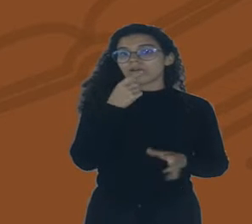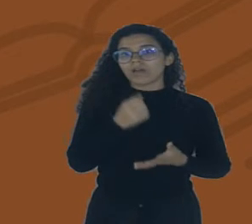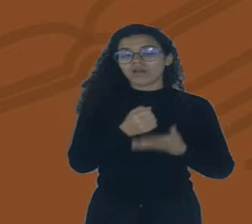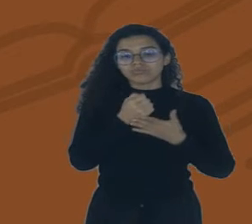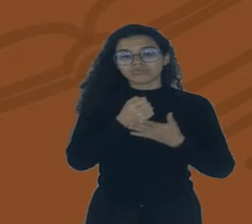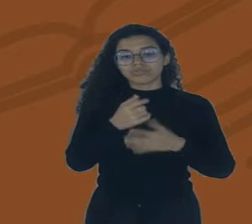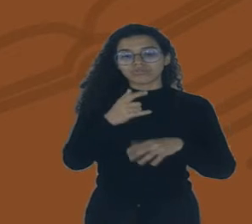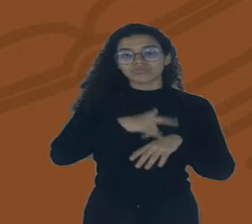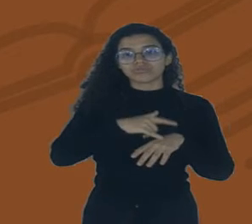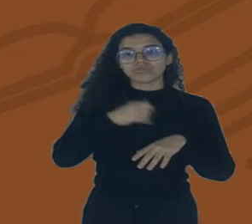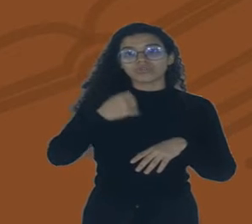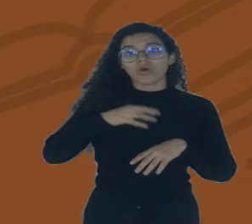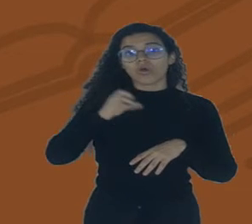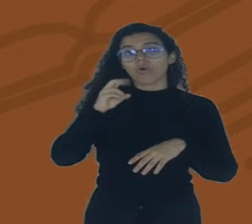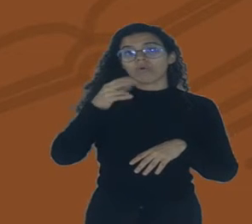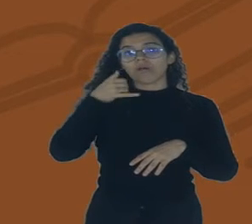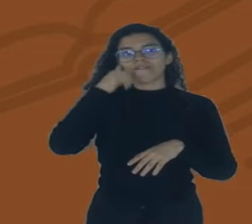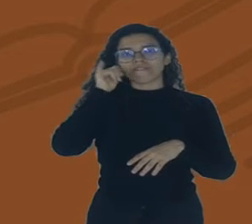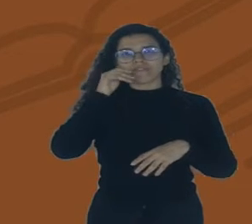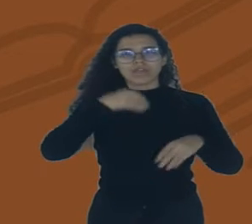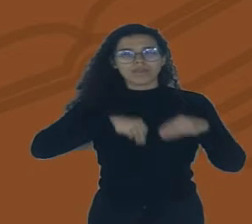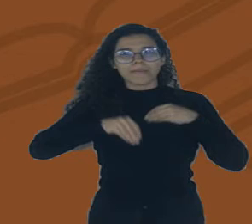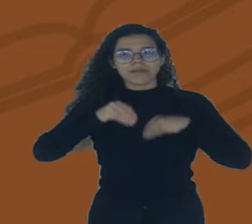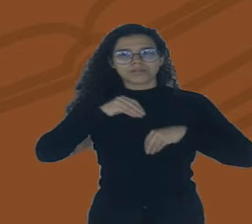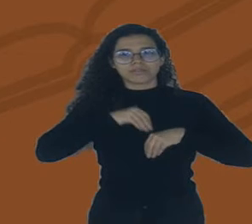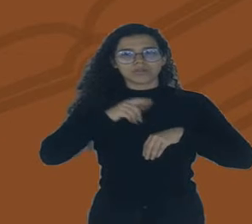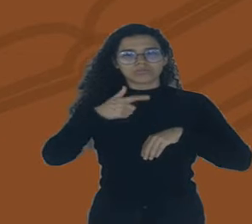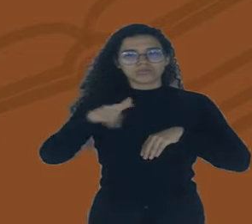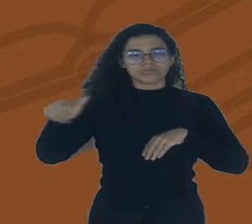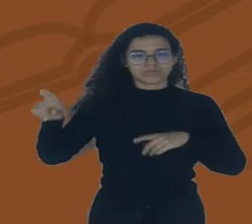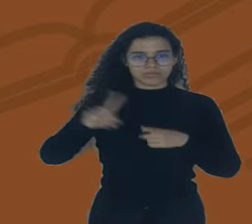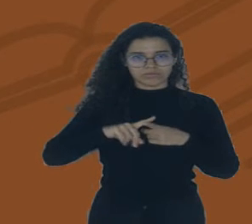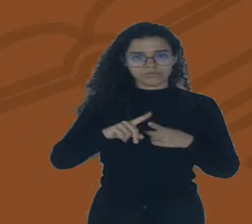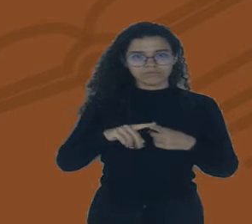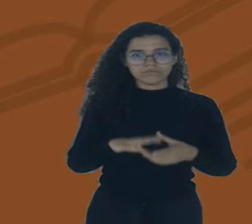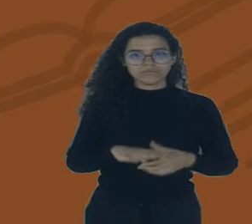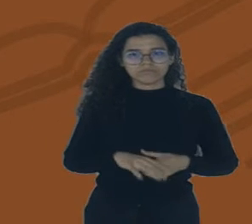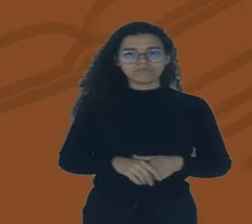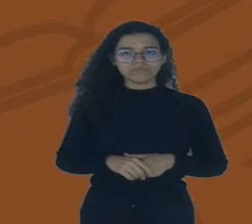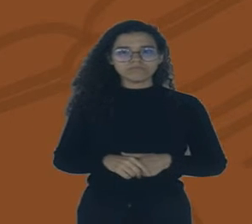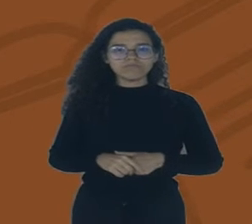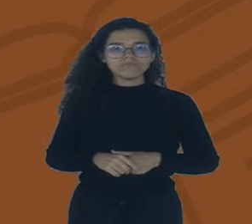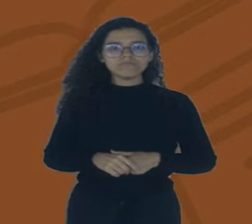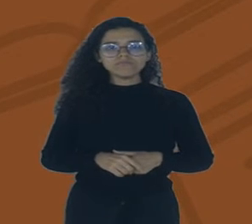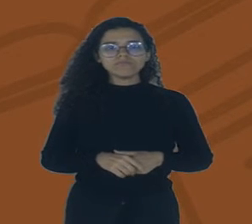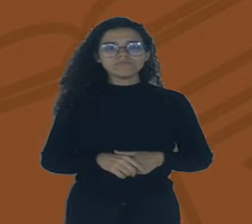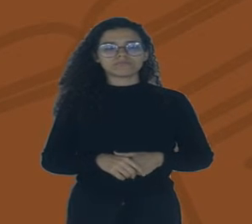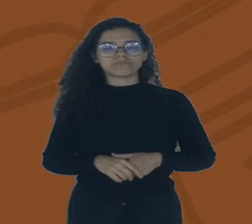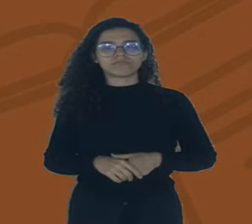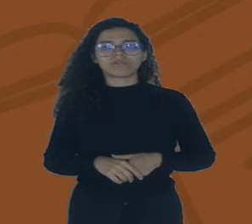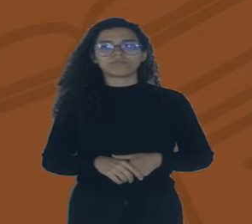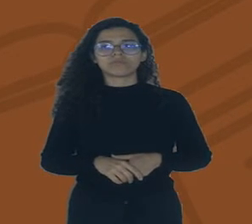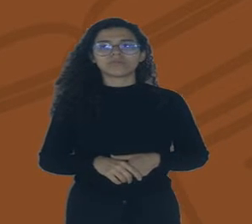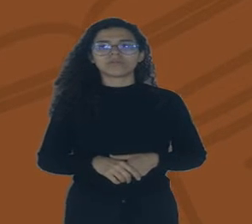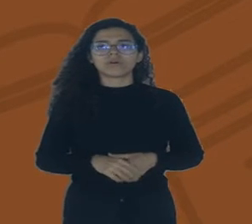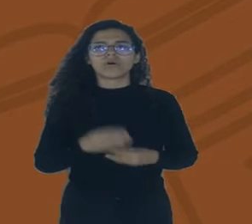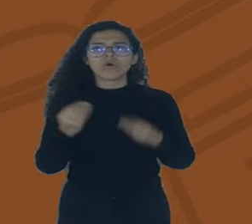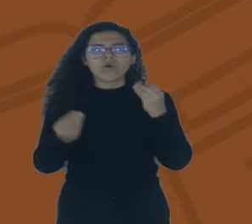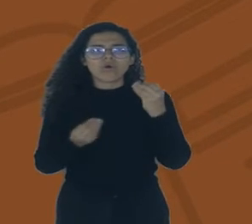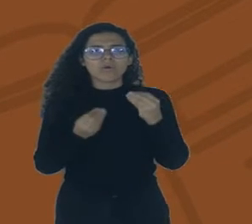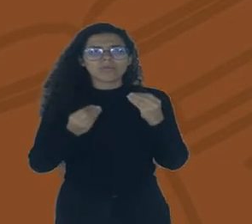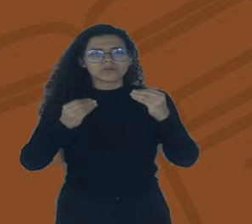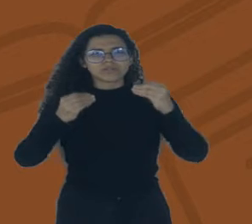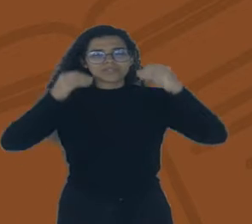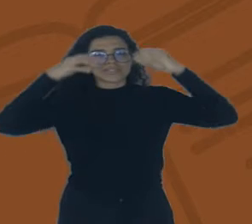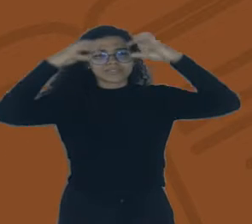diuréticos, antidepressivos, dentre outros. Ô professor, quais são os efeitos no cérebro